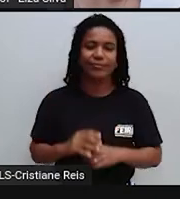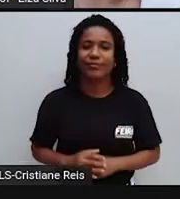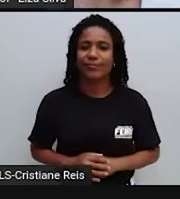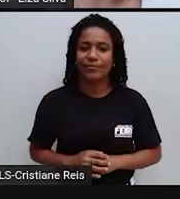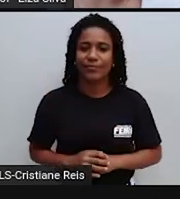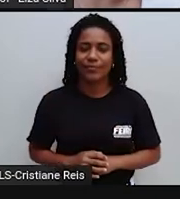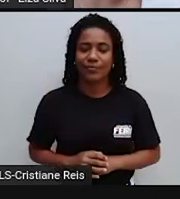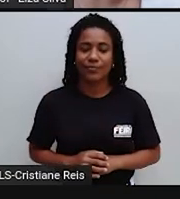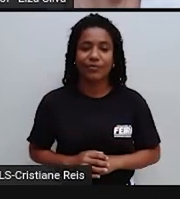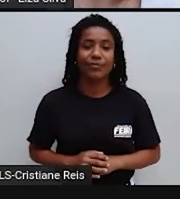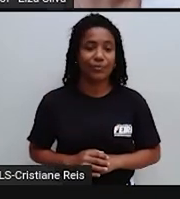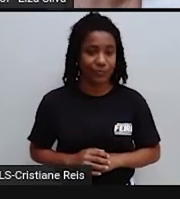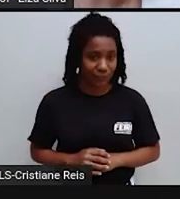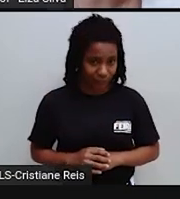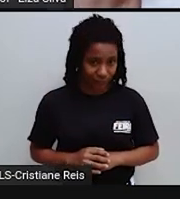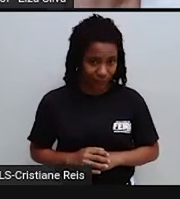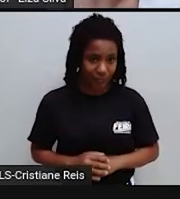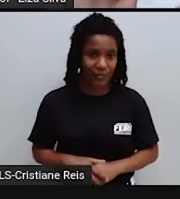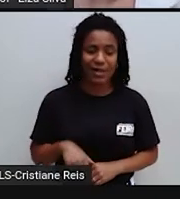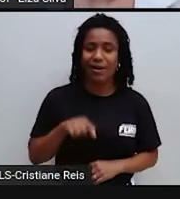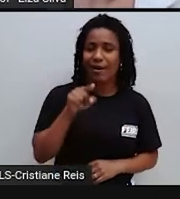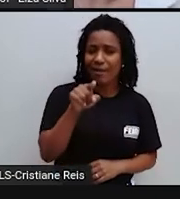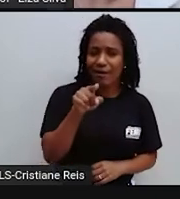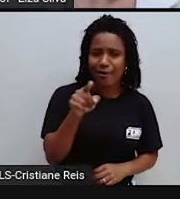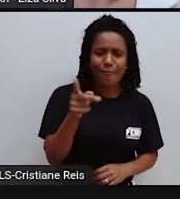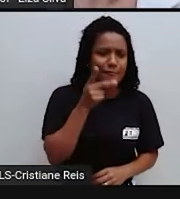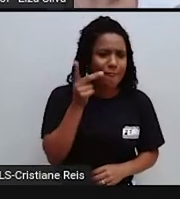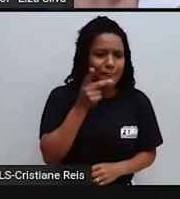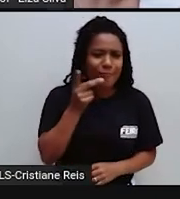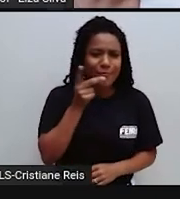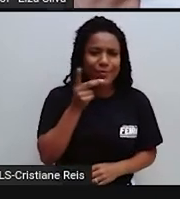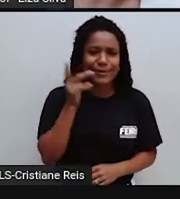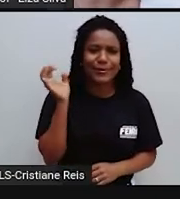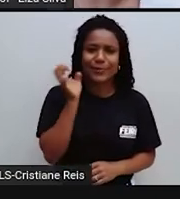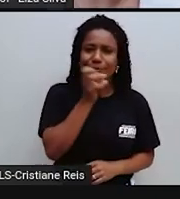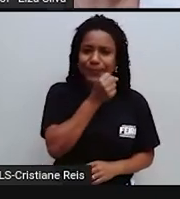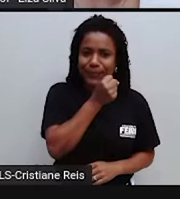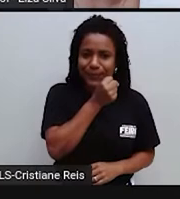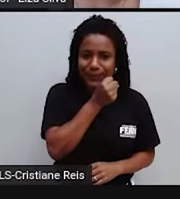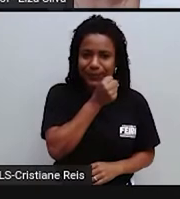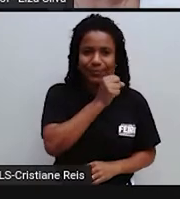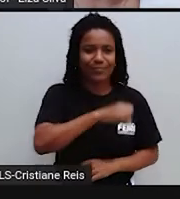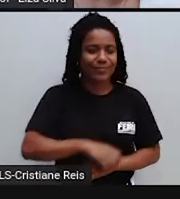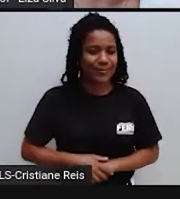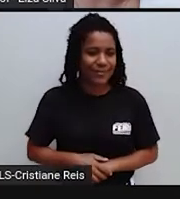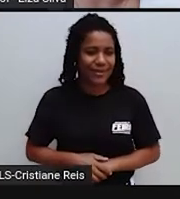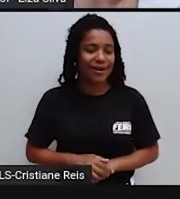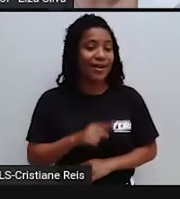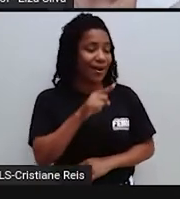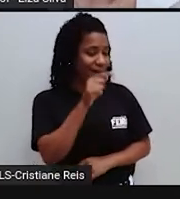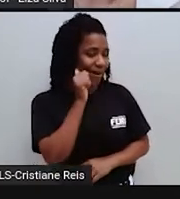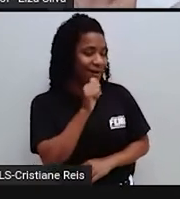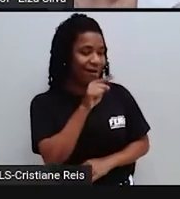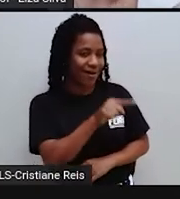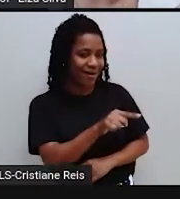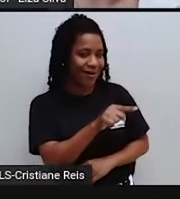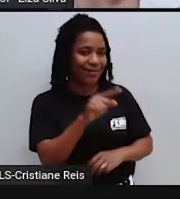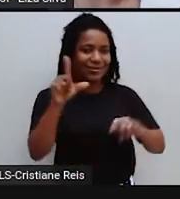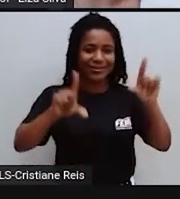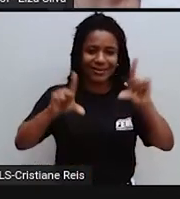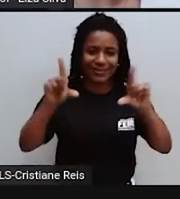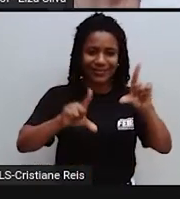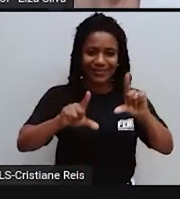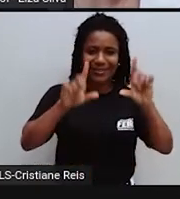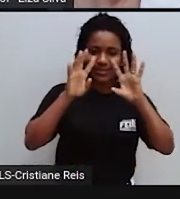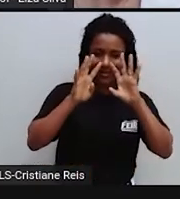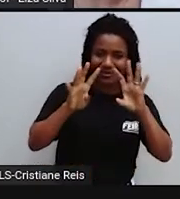so fast. Ele está falando rápido. She is watching TV. Ela está assistindo TV. He is drinking